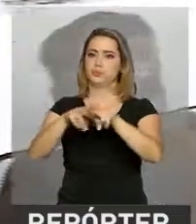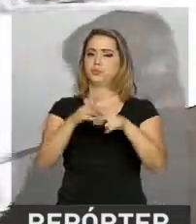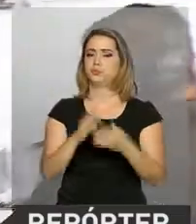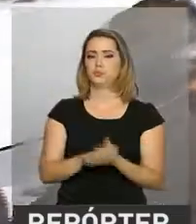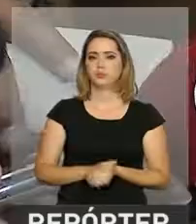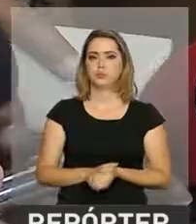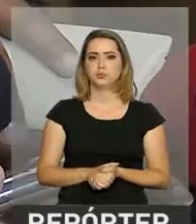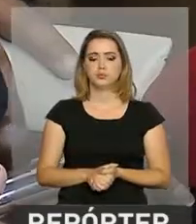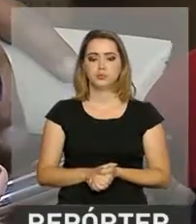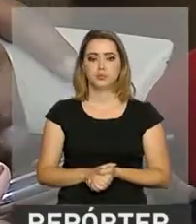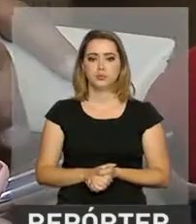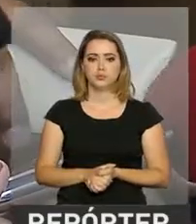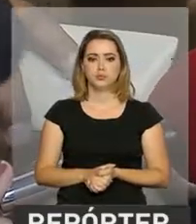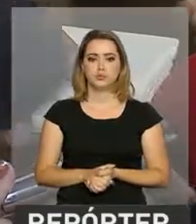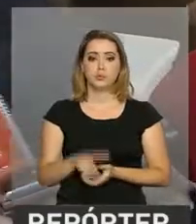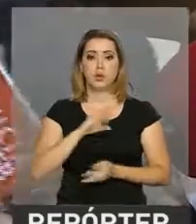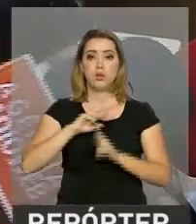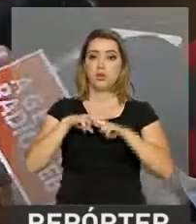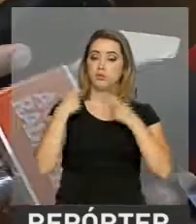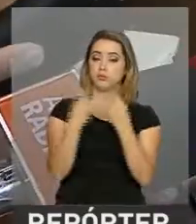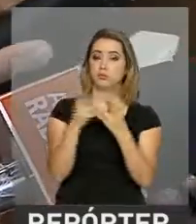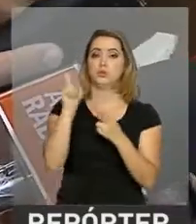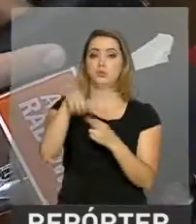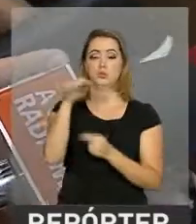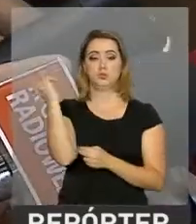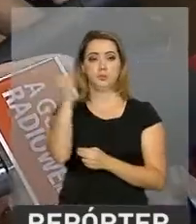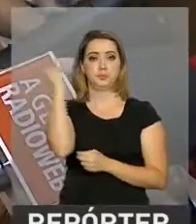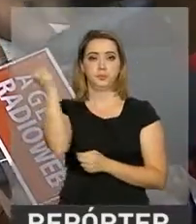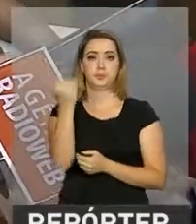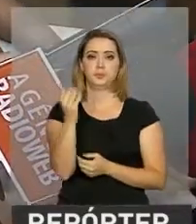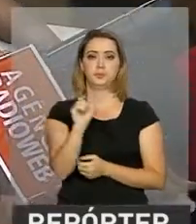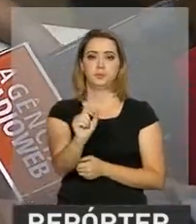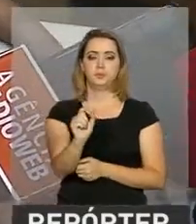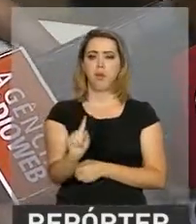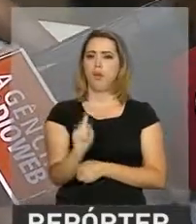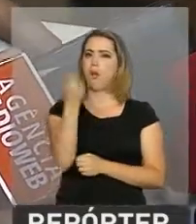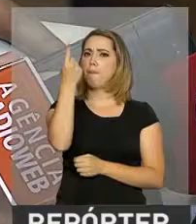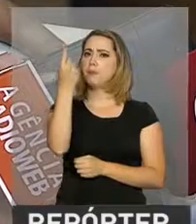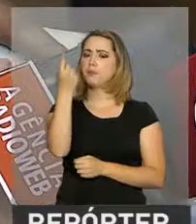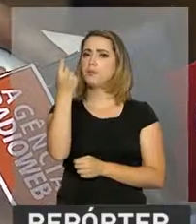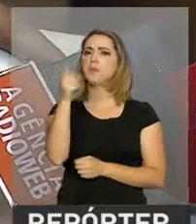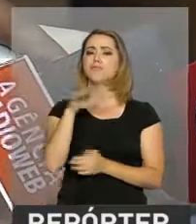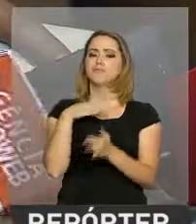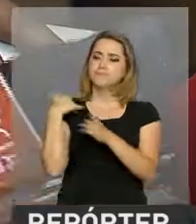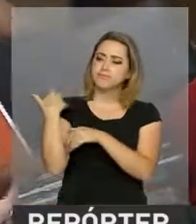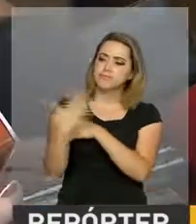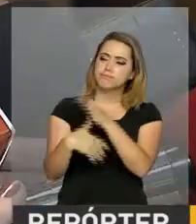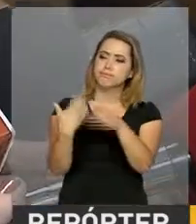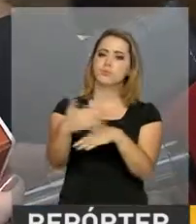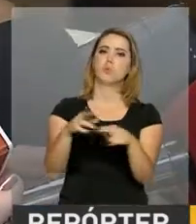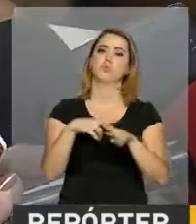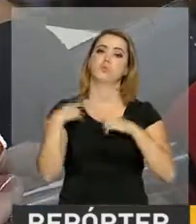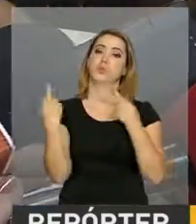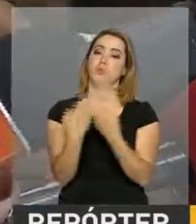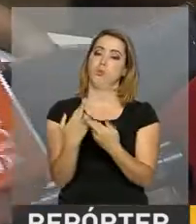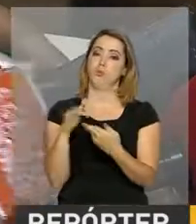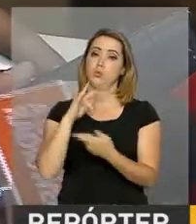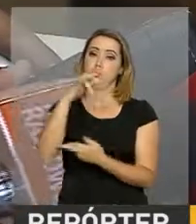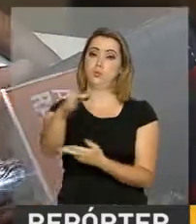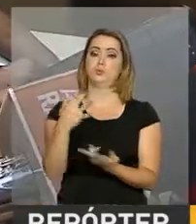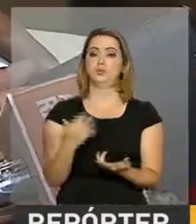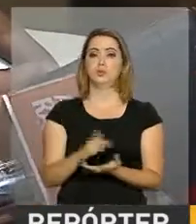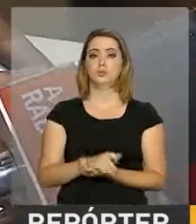presidenciais foi uma reunião extremamente importância a primeira de uma série de reuniões que pode haver em quanto a